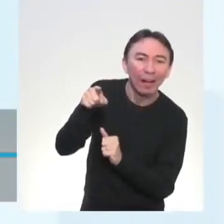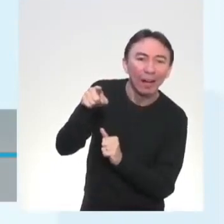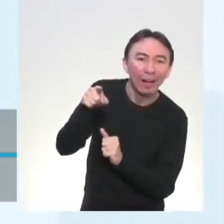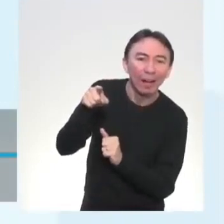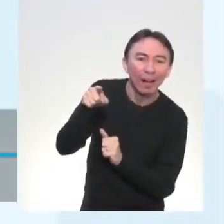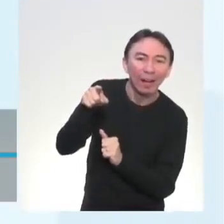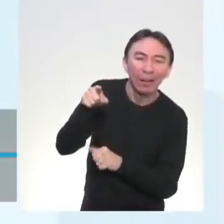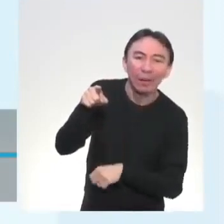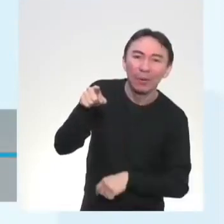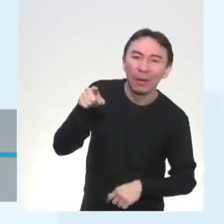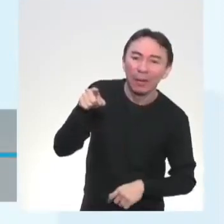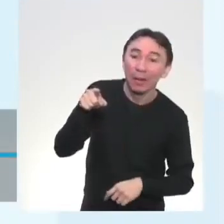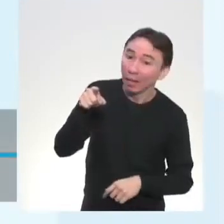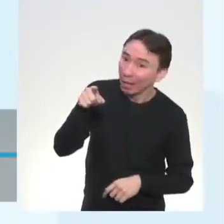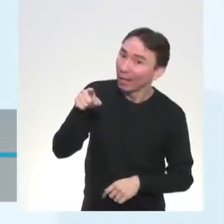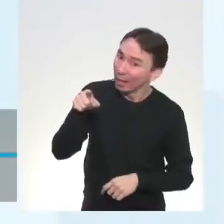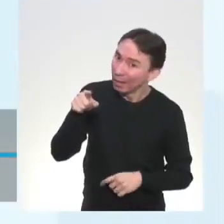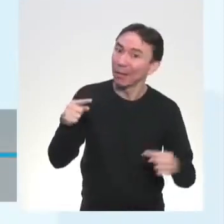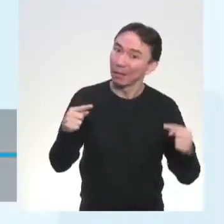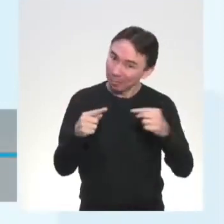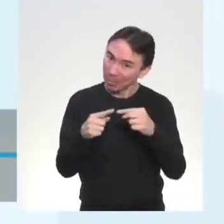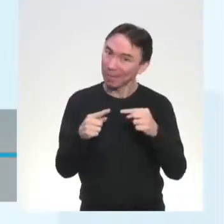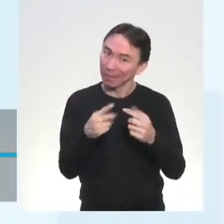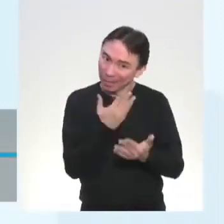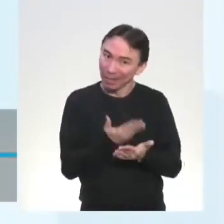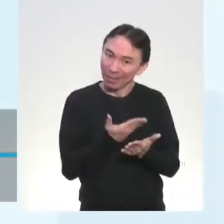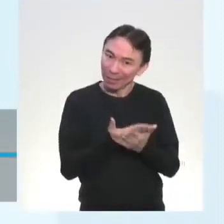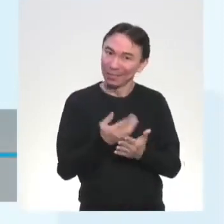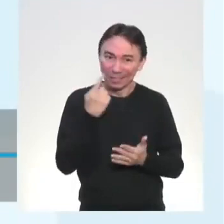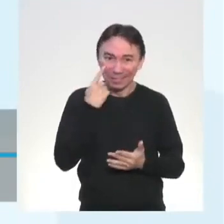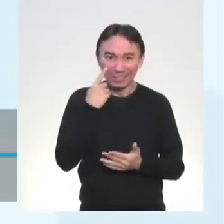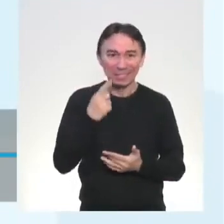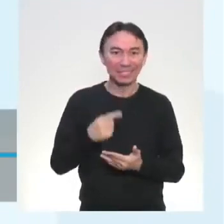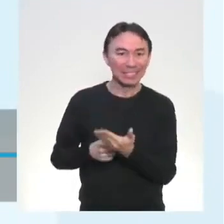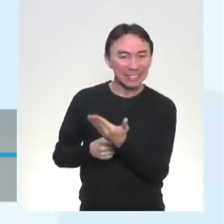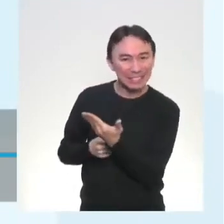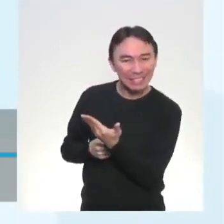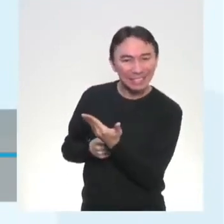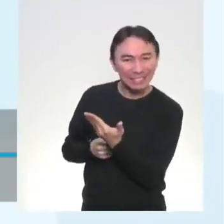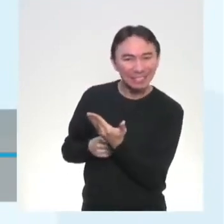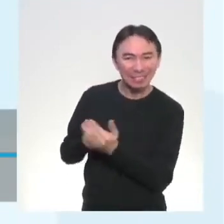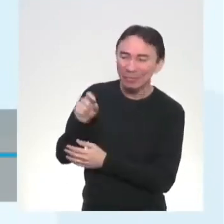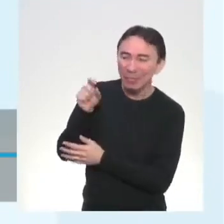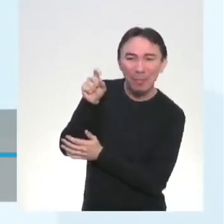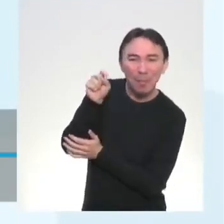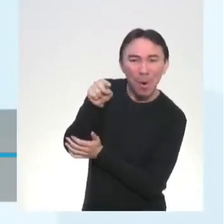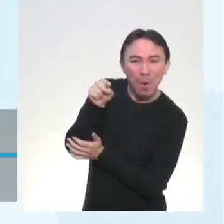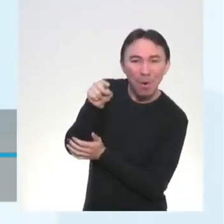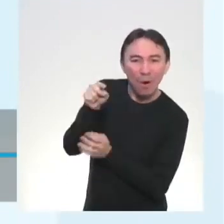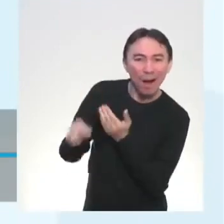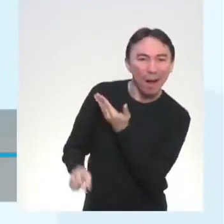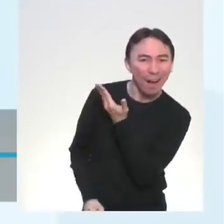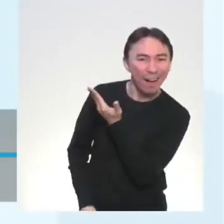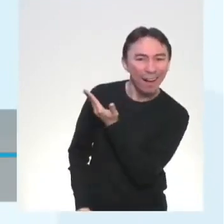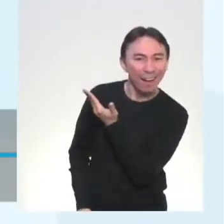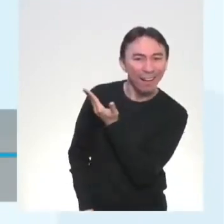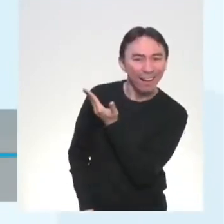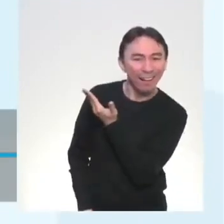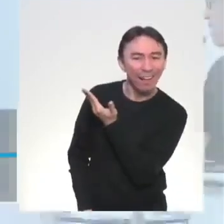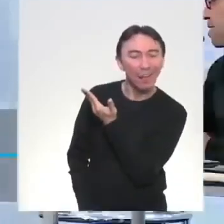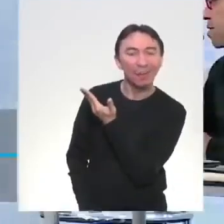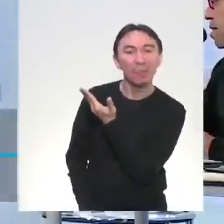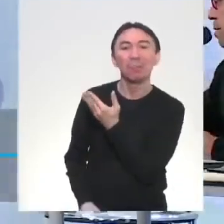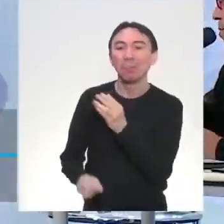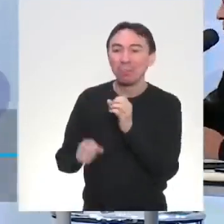maior encenação aqui, mas faz parte da aula, viu, gente? Esse negocinho aqui que você tá vendo, nós podemos